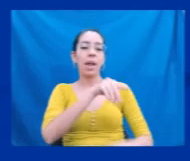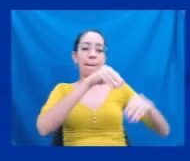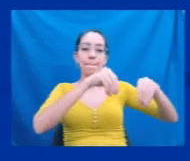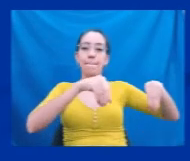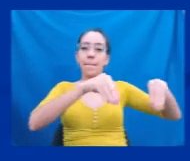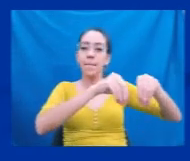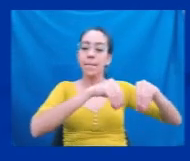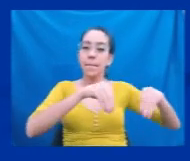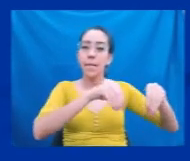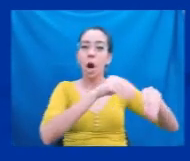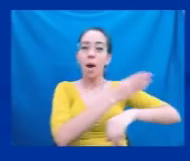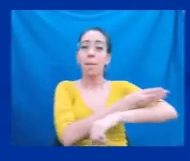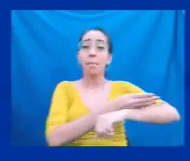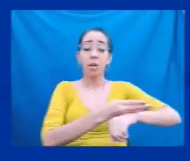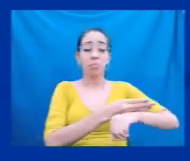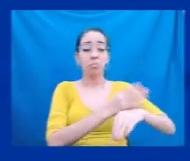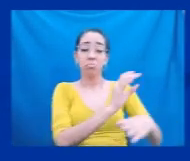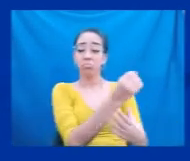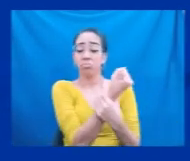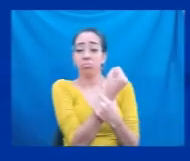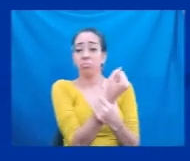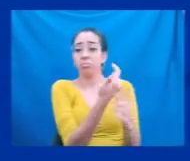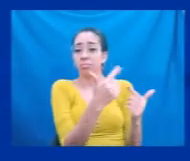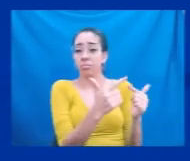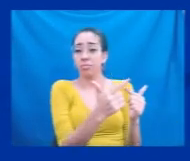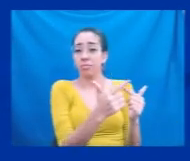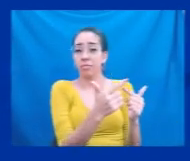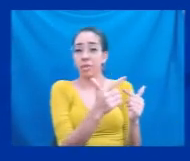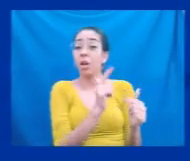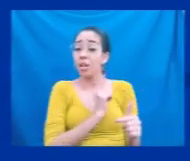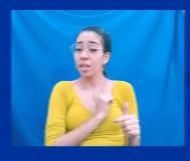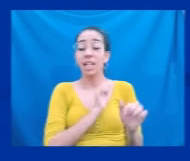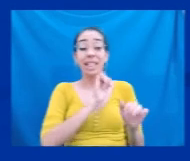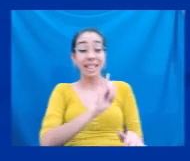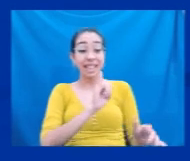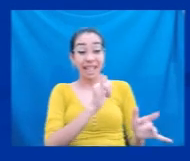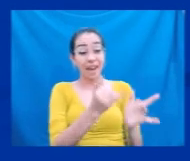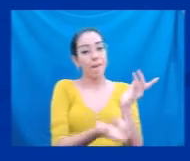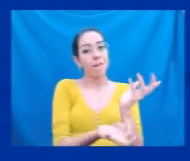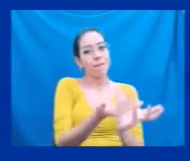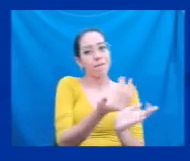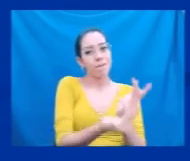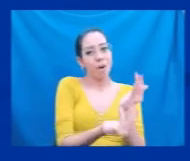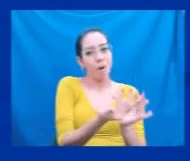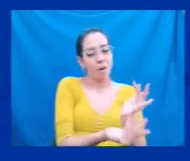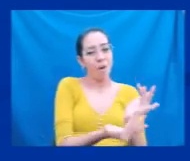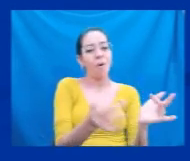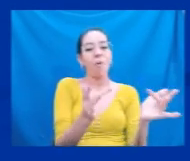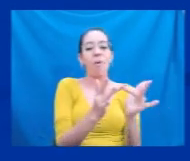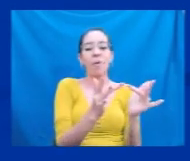não aquecido ou em contato com alguma faísca. A partir de 210 graus Celsius, decompõe-se e se a temperatura aumentar para